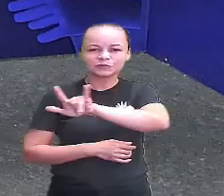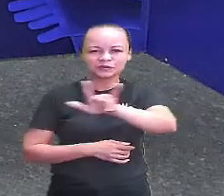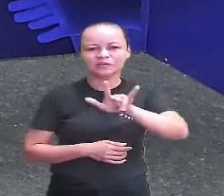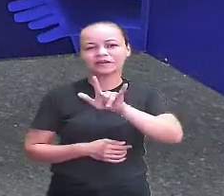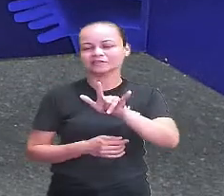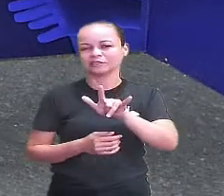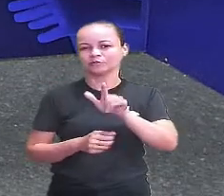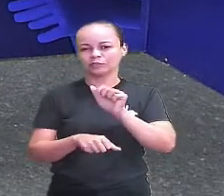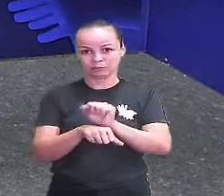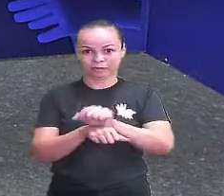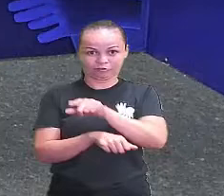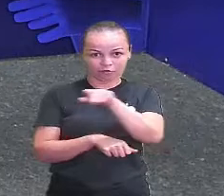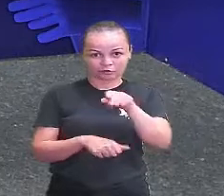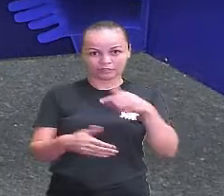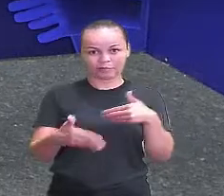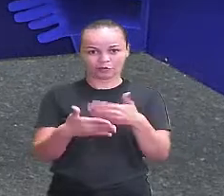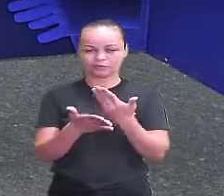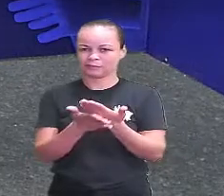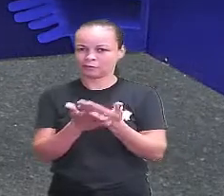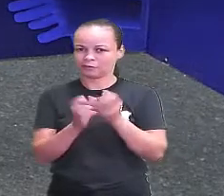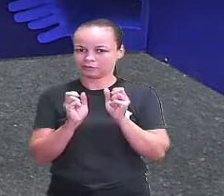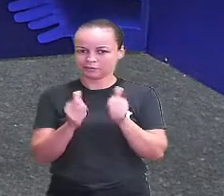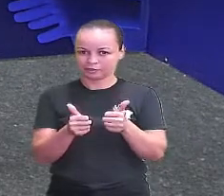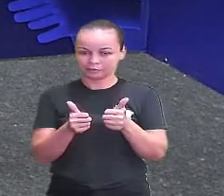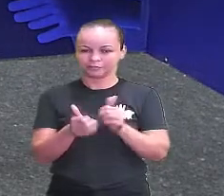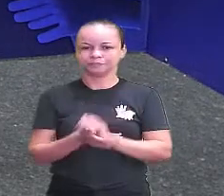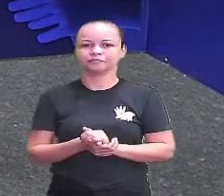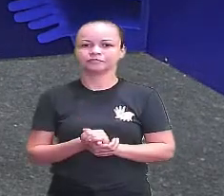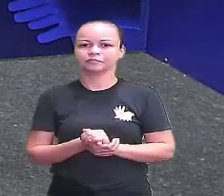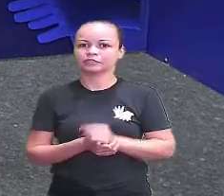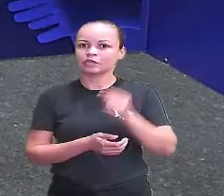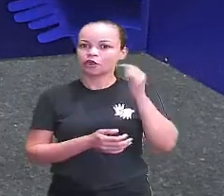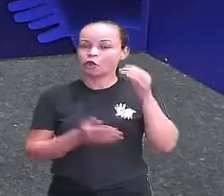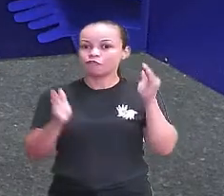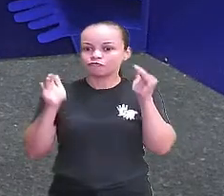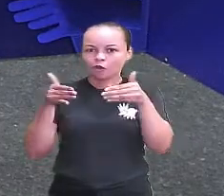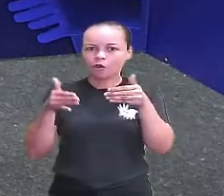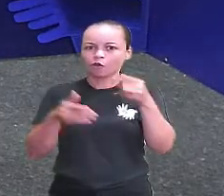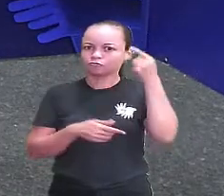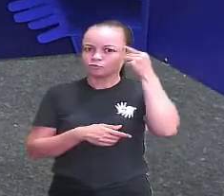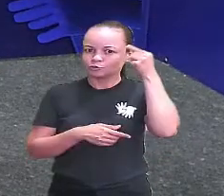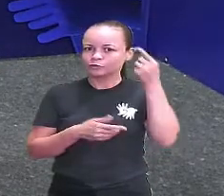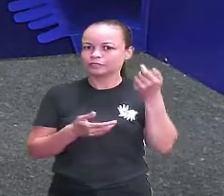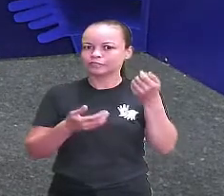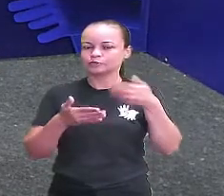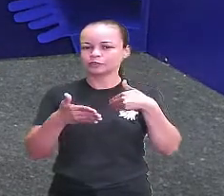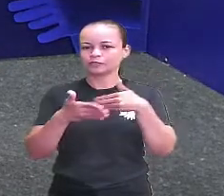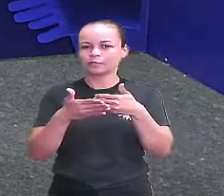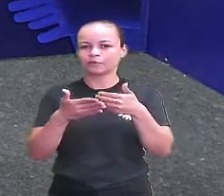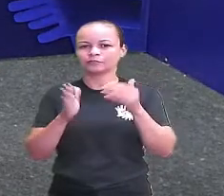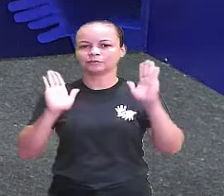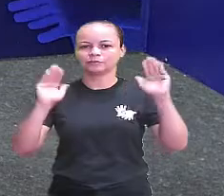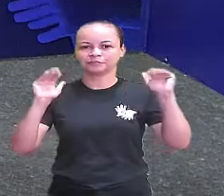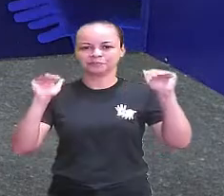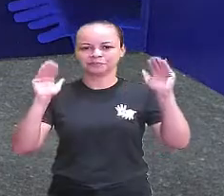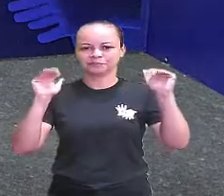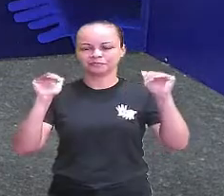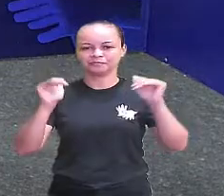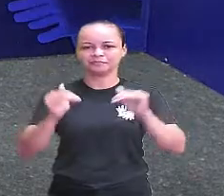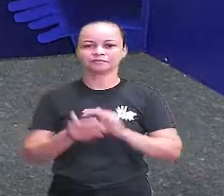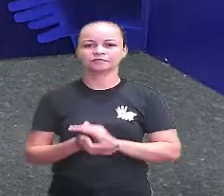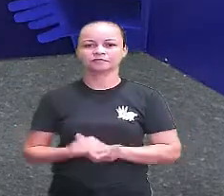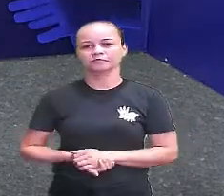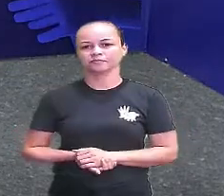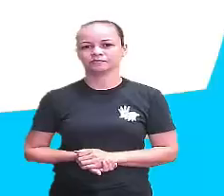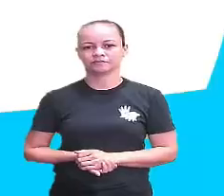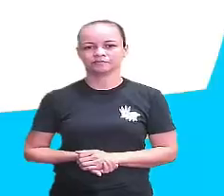um na próxima aula, tá bom? Então, foco, juízo e até a próxima. Beijo! Tchau, tchau!